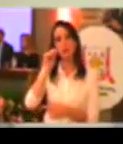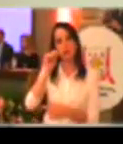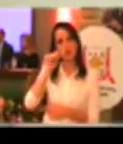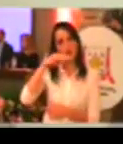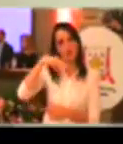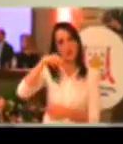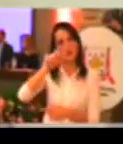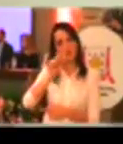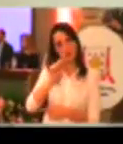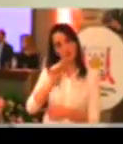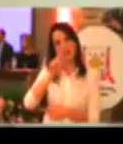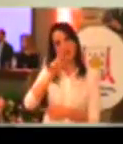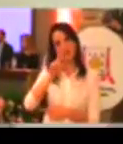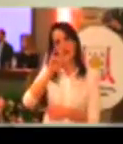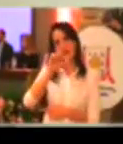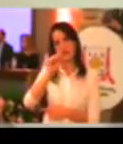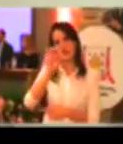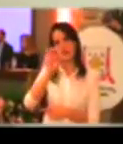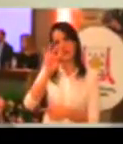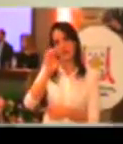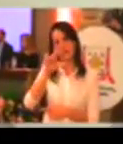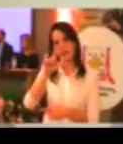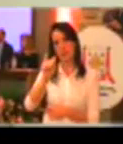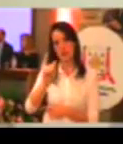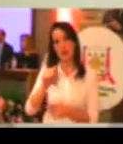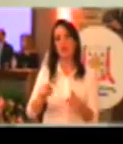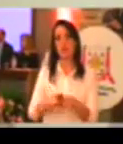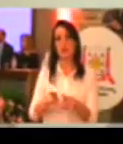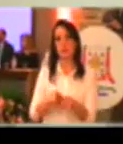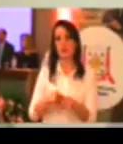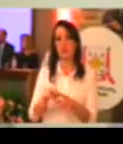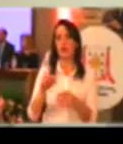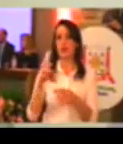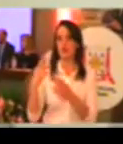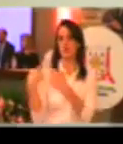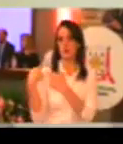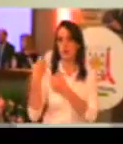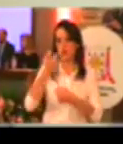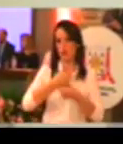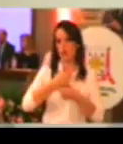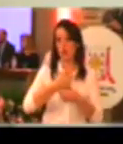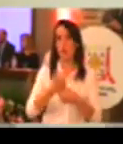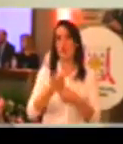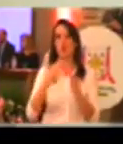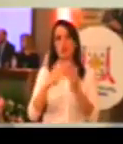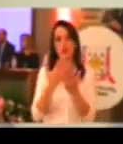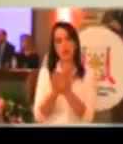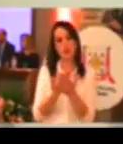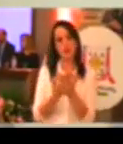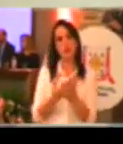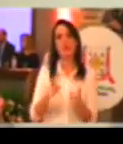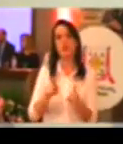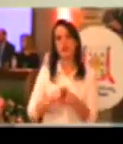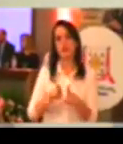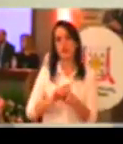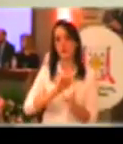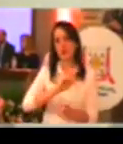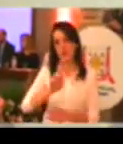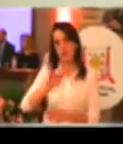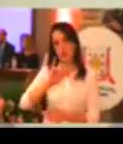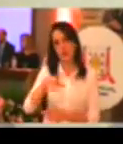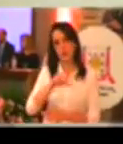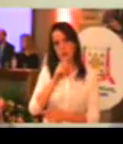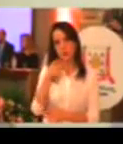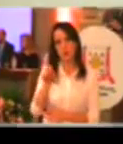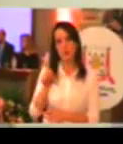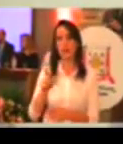Maristela Martins de Macedo, diretora da Escola Antônio Mangili, João Manuel Joaquim,